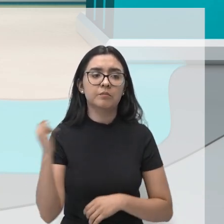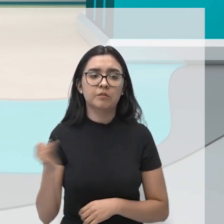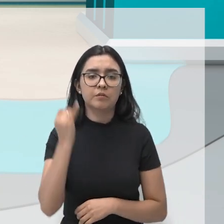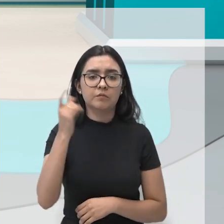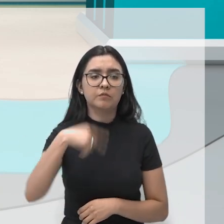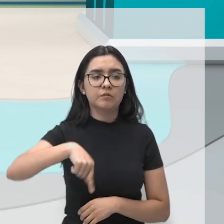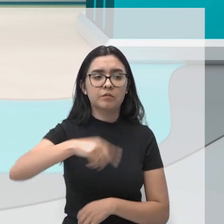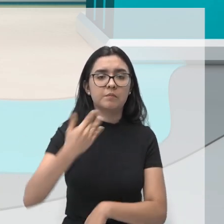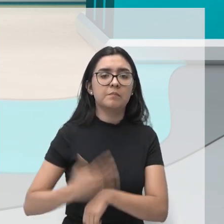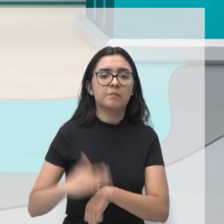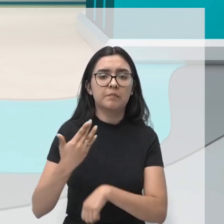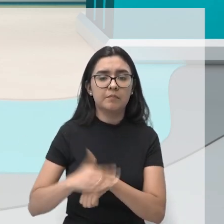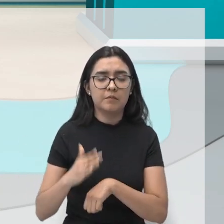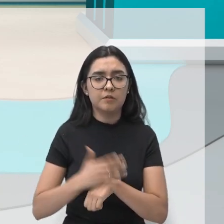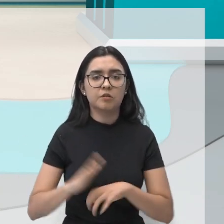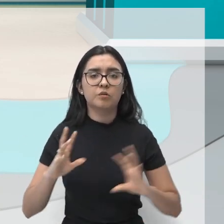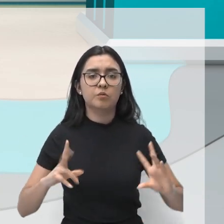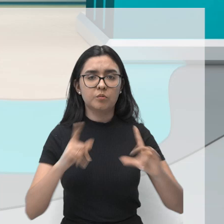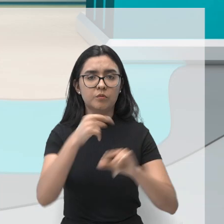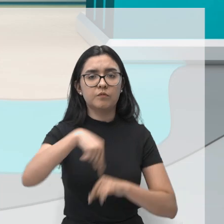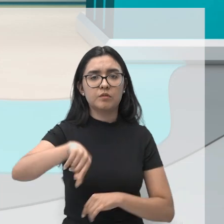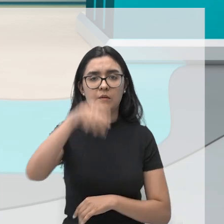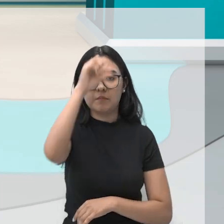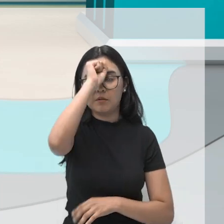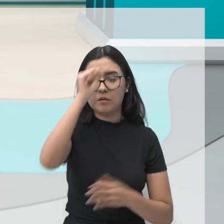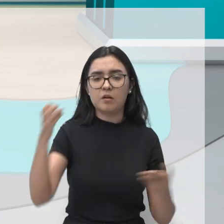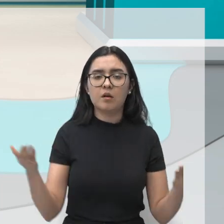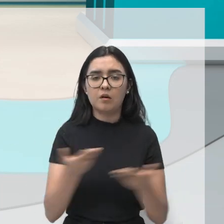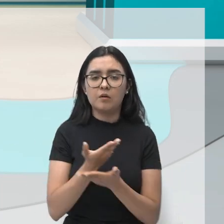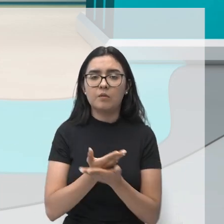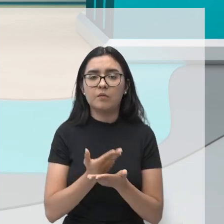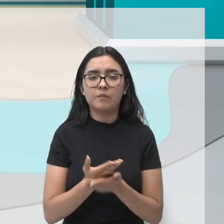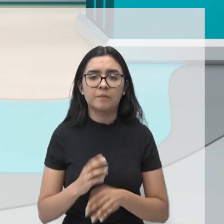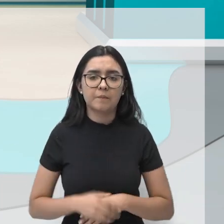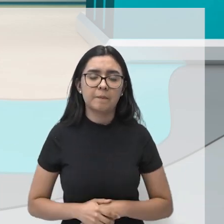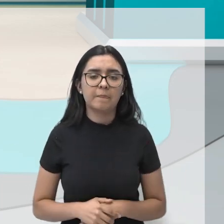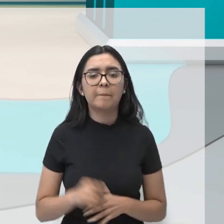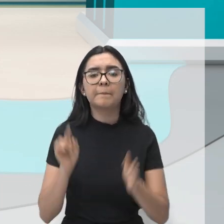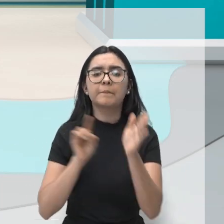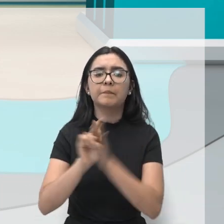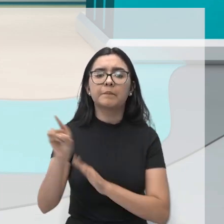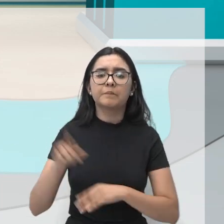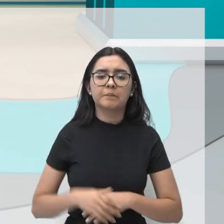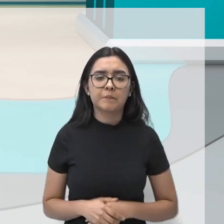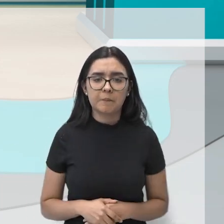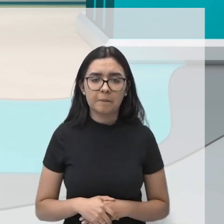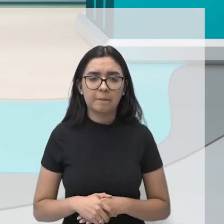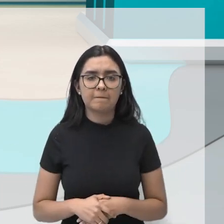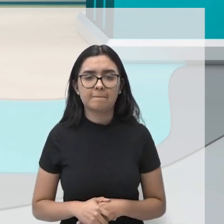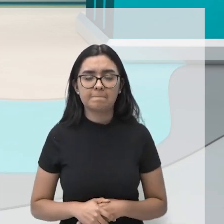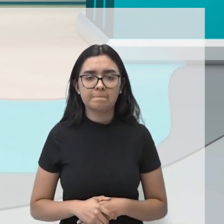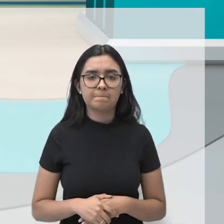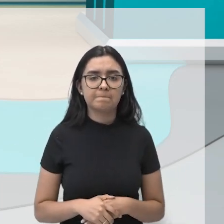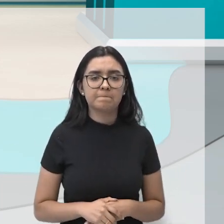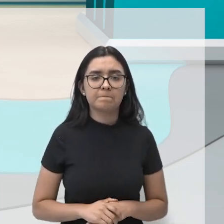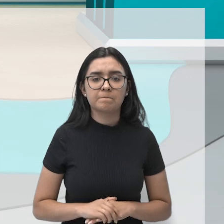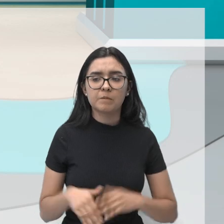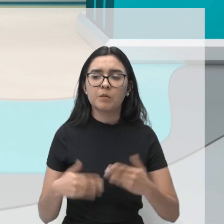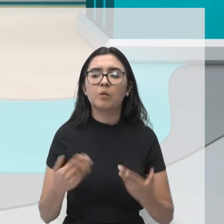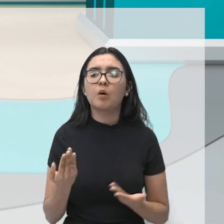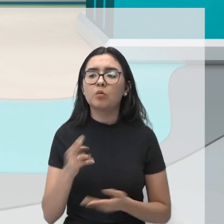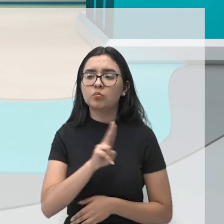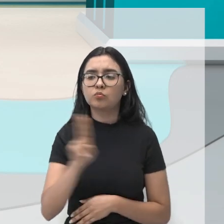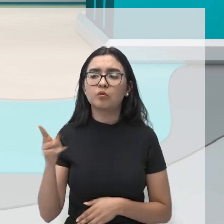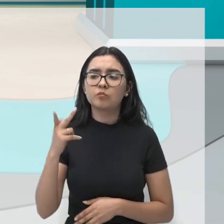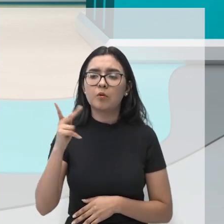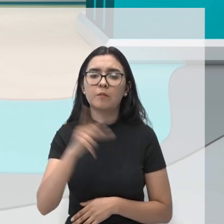dica importante, coloque em prática o que vocês acabaram de aprender. Por exemplo, faz a pergunta, what's your teacher's